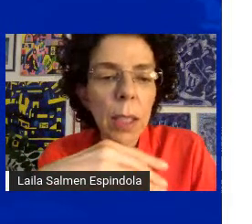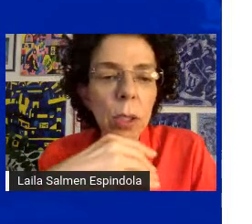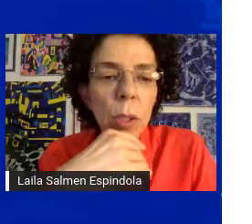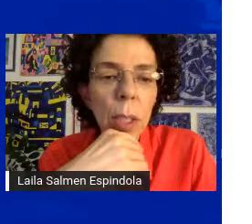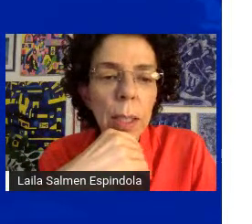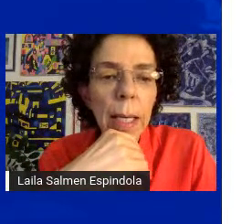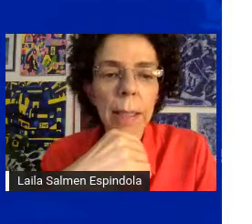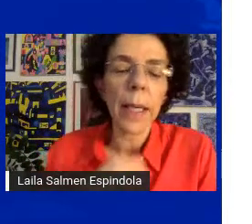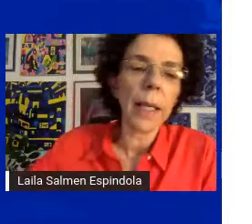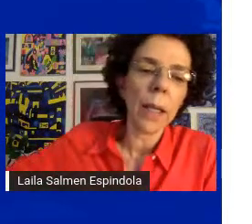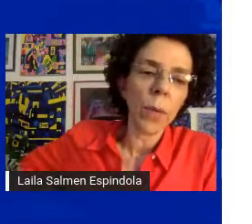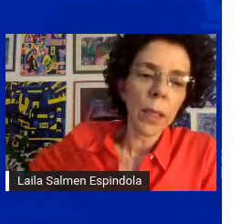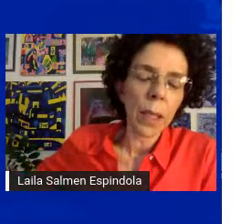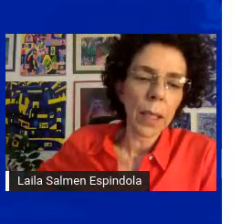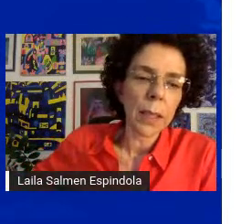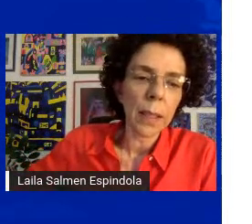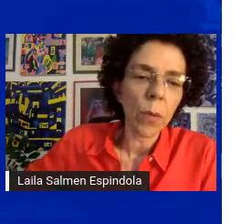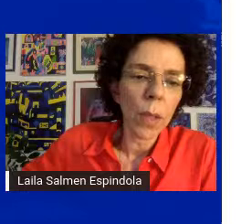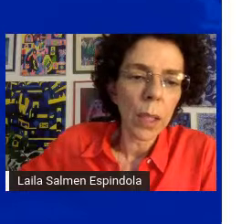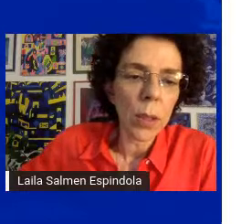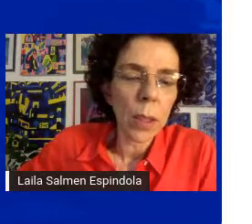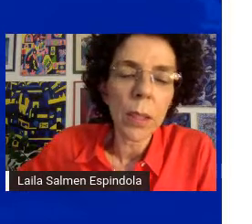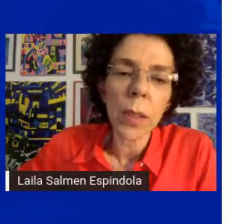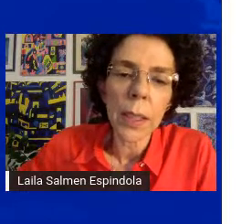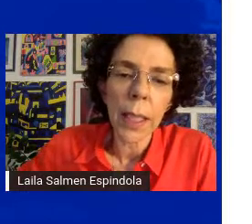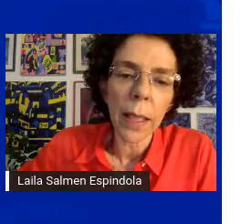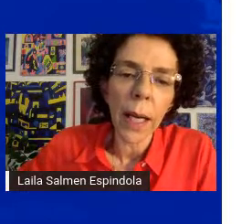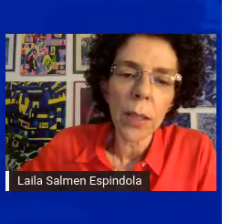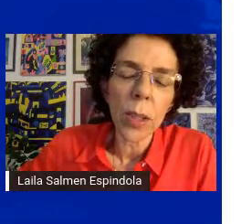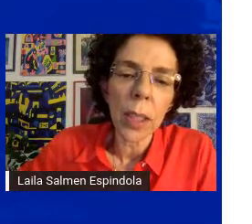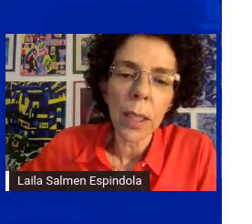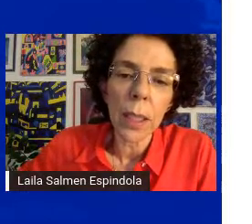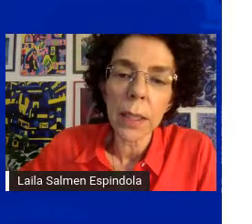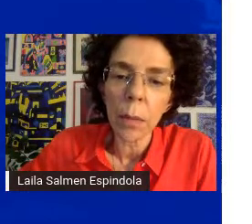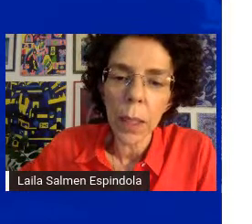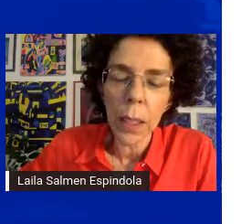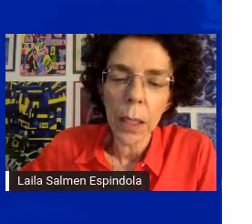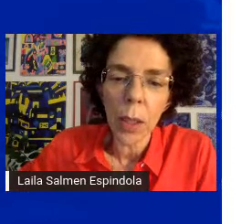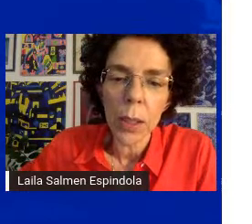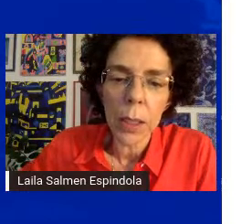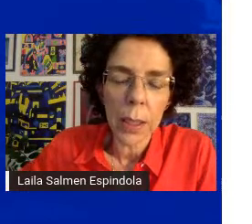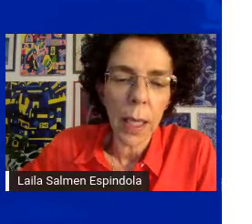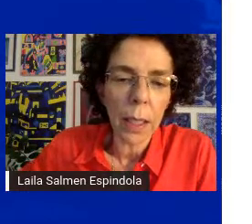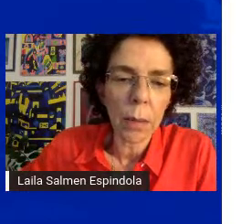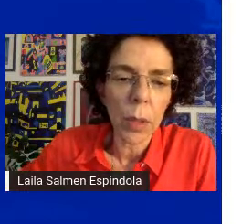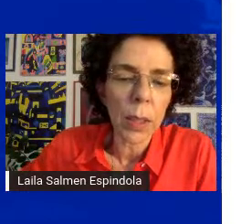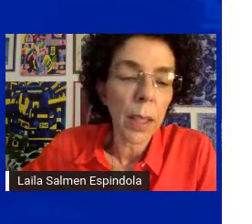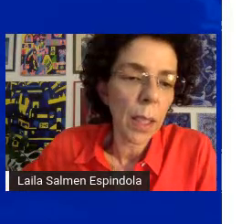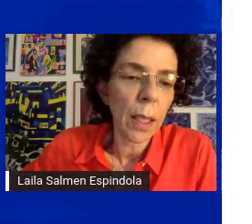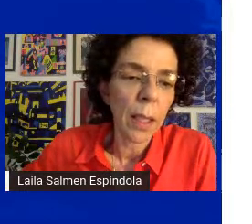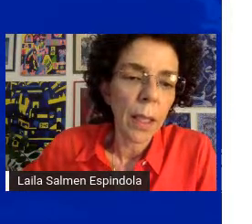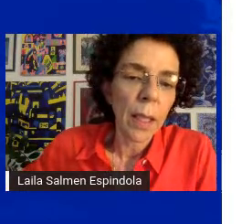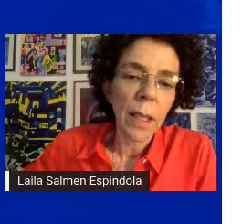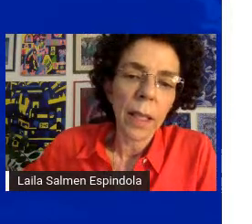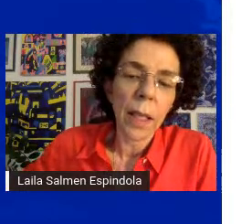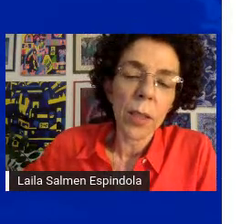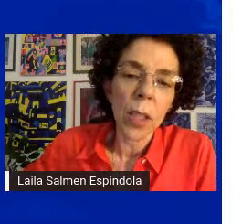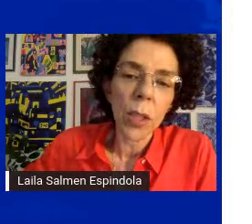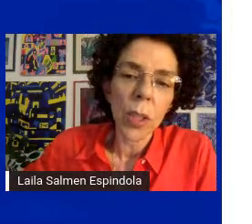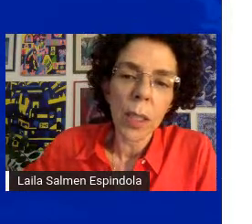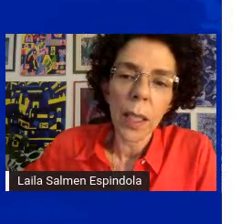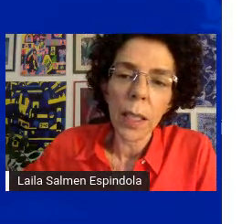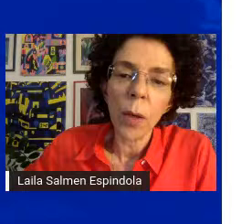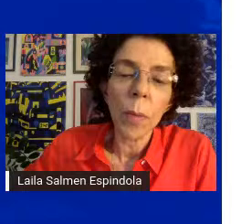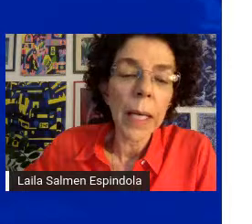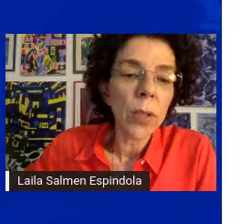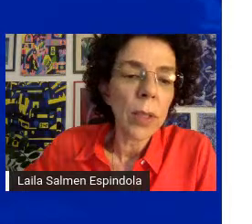aqui, gente, o negócio da dengue é um interesse tão grande da sociedade que na semana que nós instalamos isso aqui, a